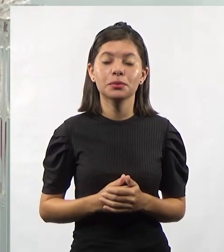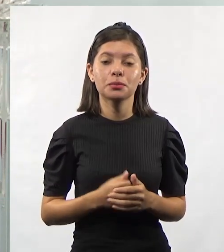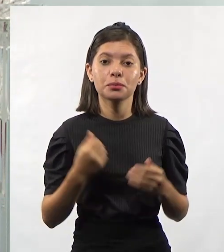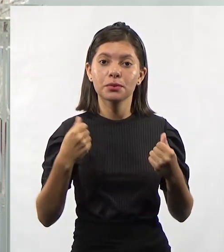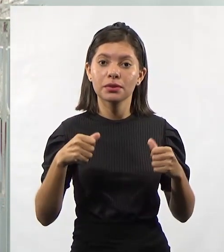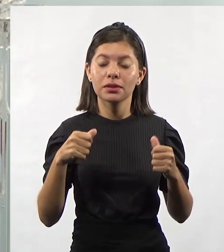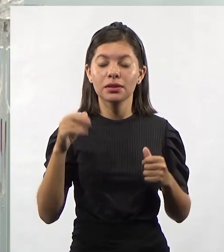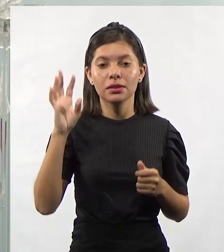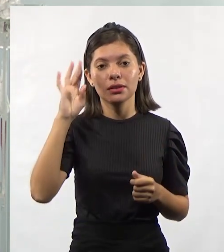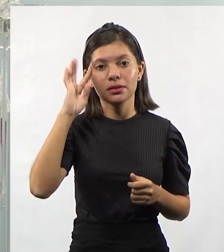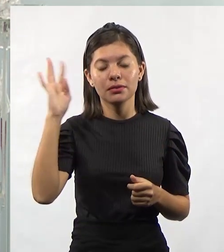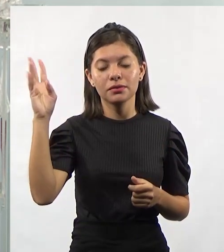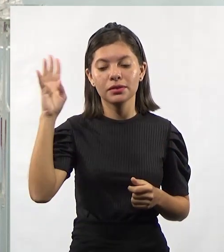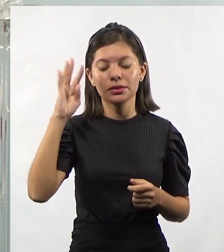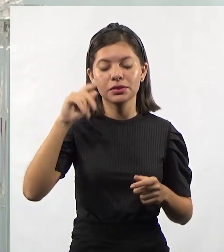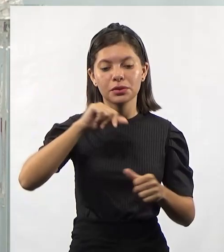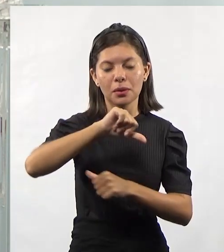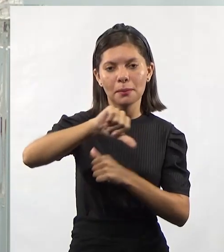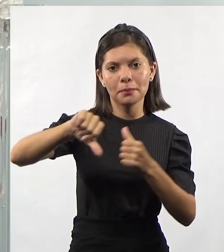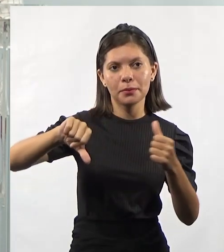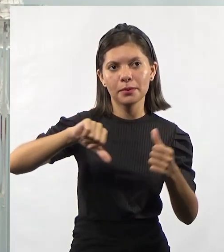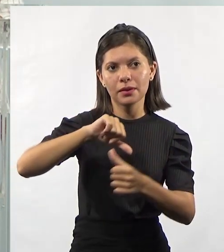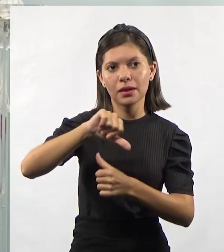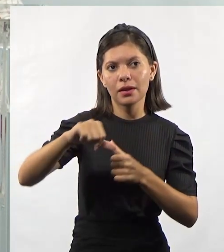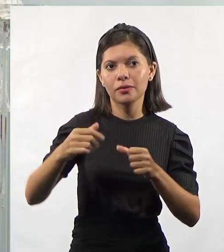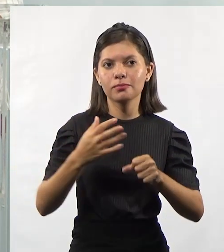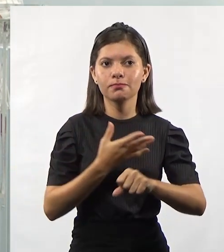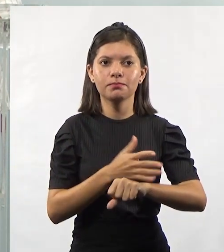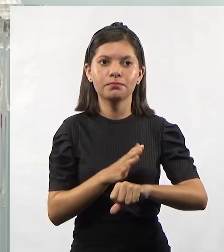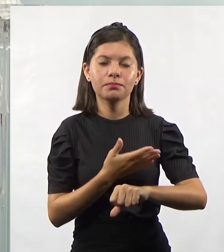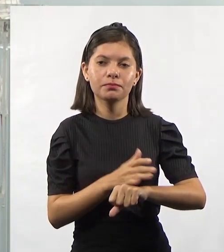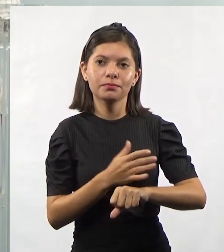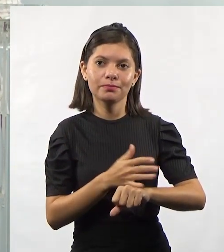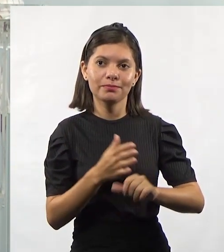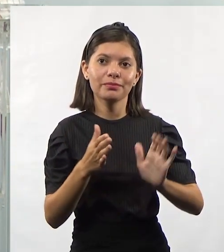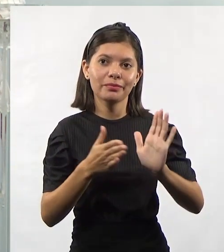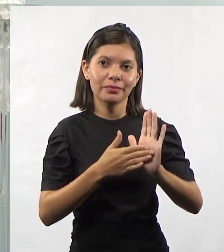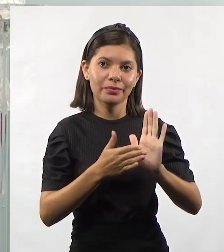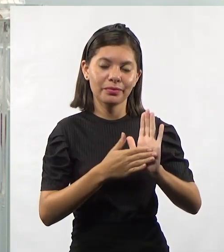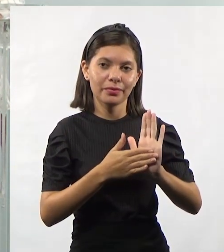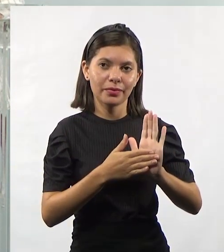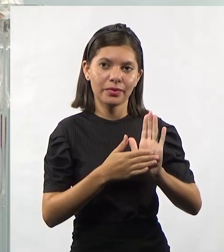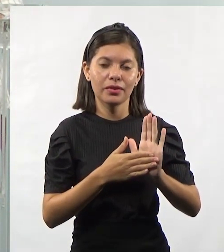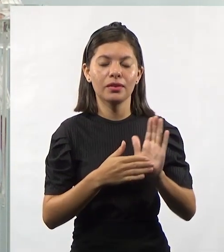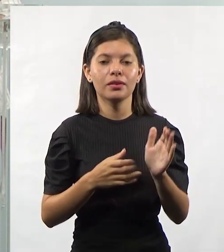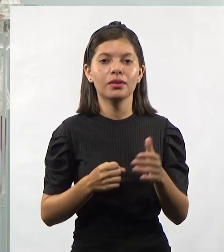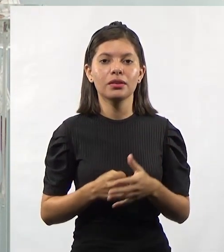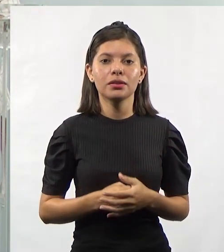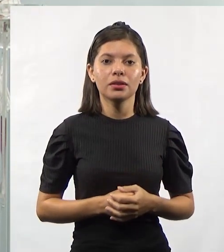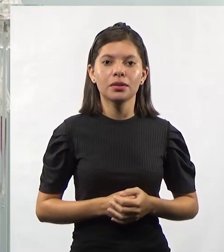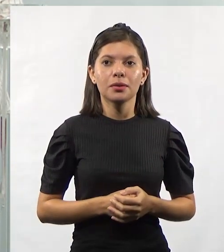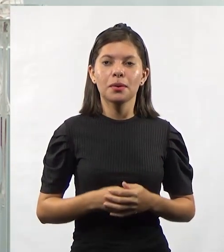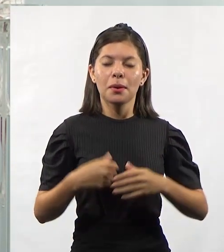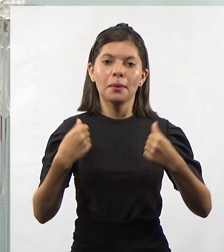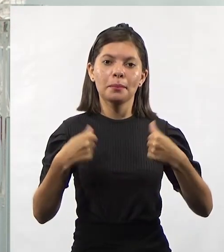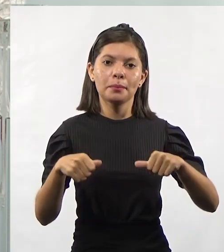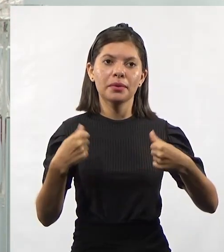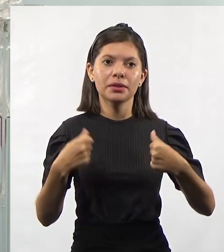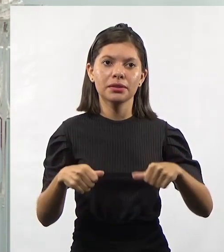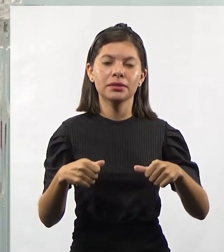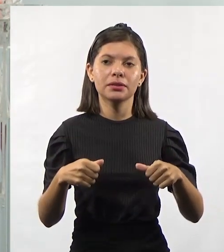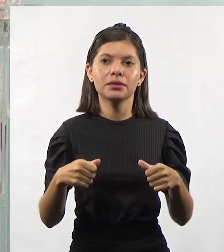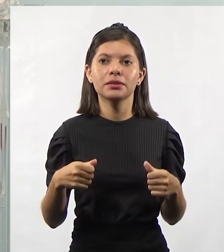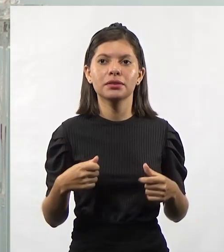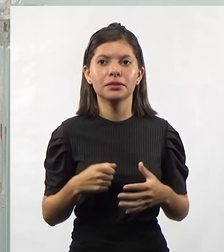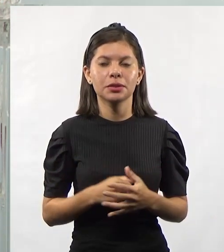para a gente poder refletir, mudar, transformar, praticar, que são as propostas que a gente trouxe aqui nesse slide, a gente